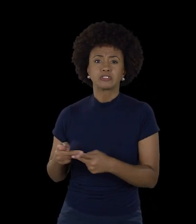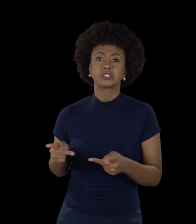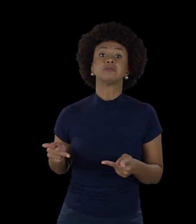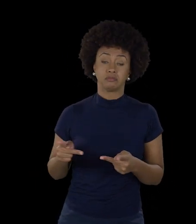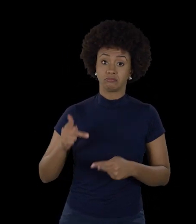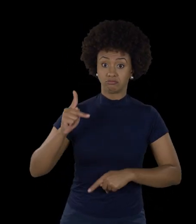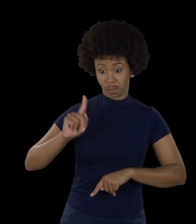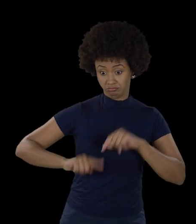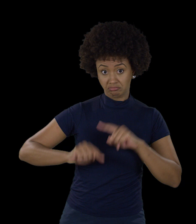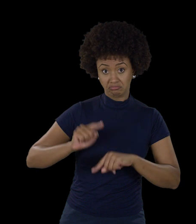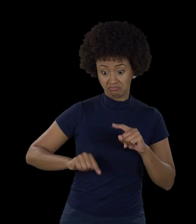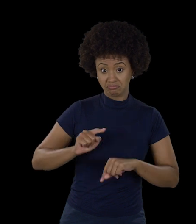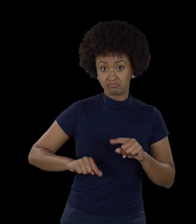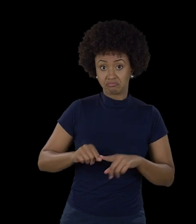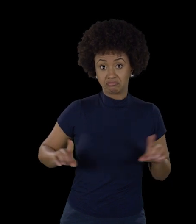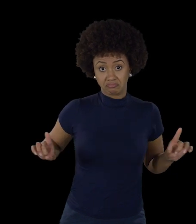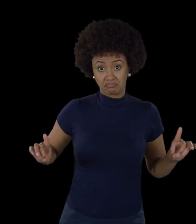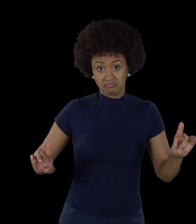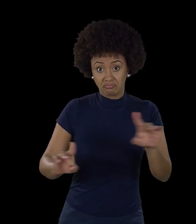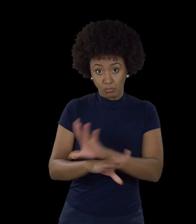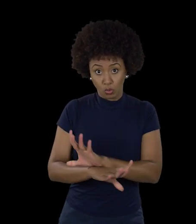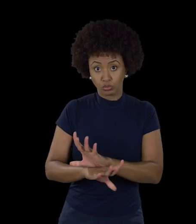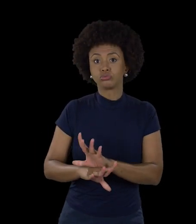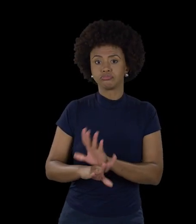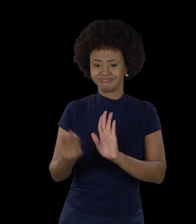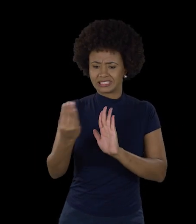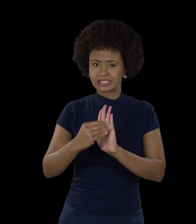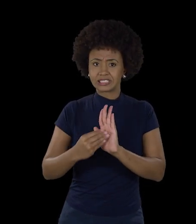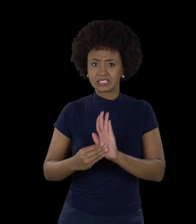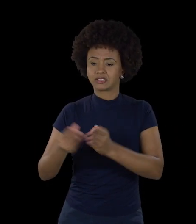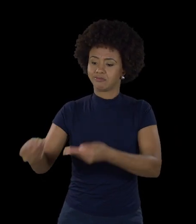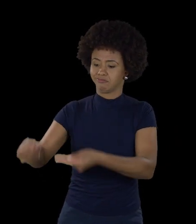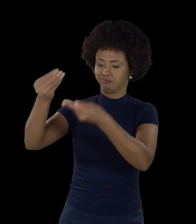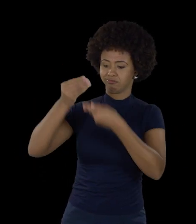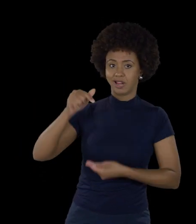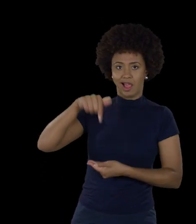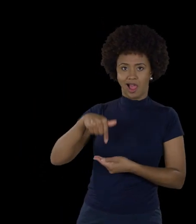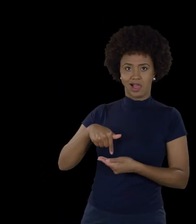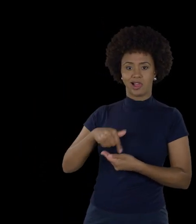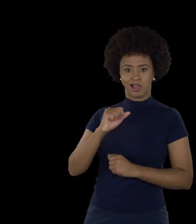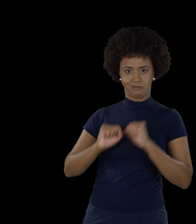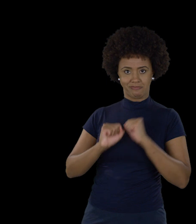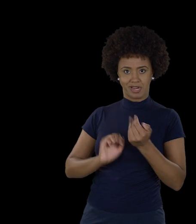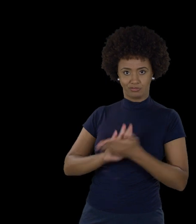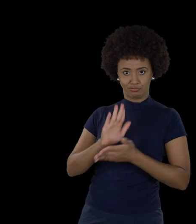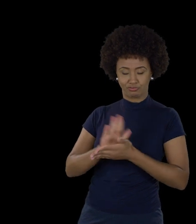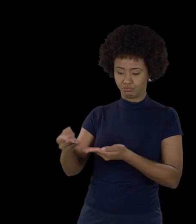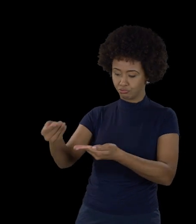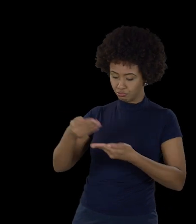na ocasião depois foi entregue para a gente aqui na Bela Vista Cultural e nós demos início à